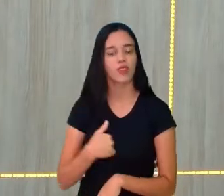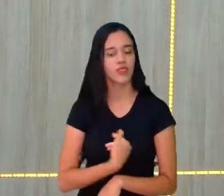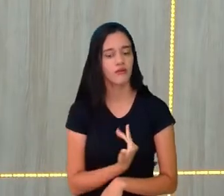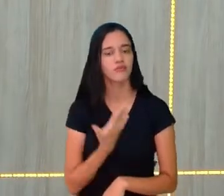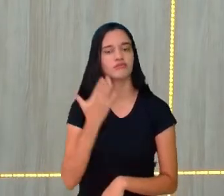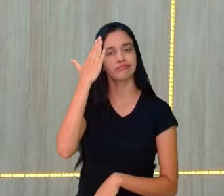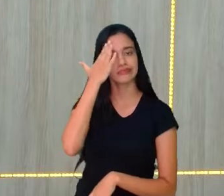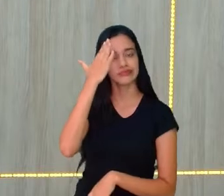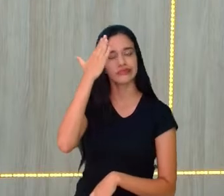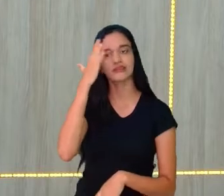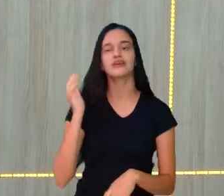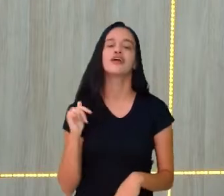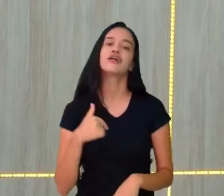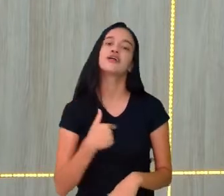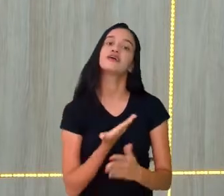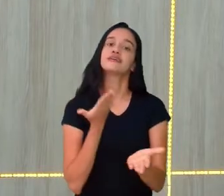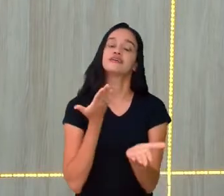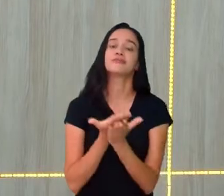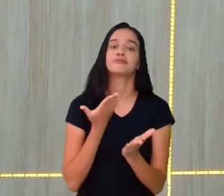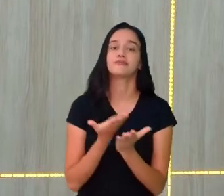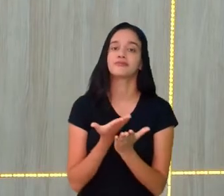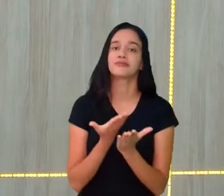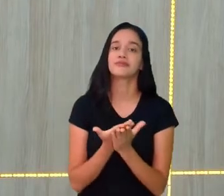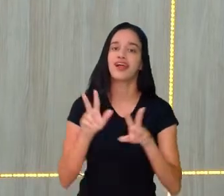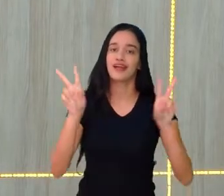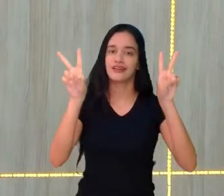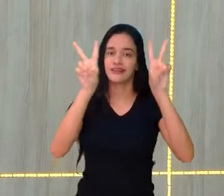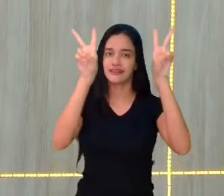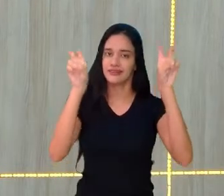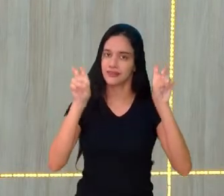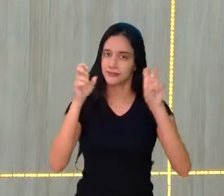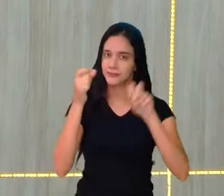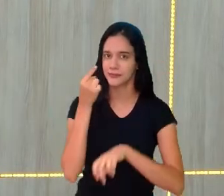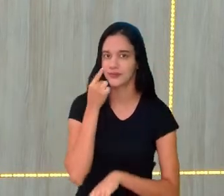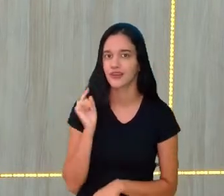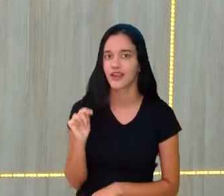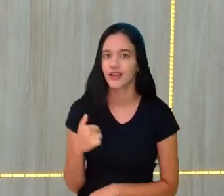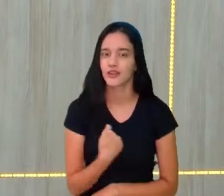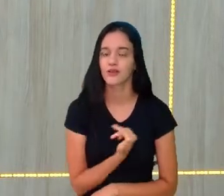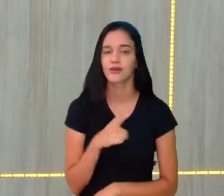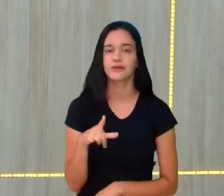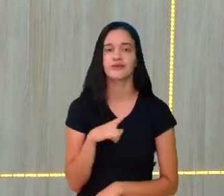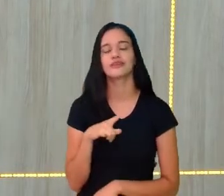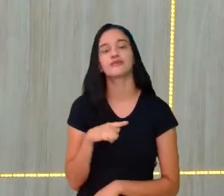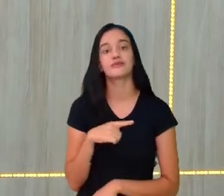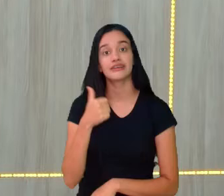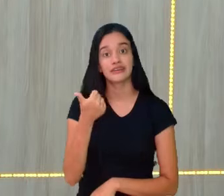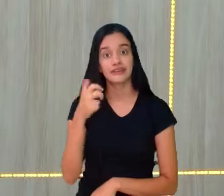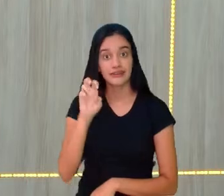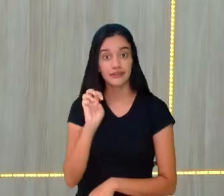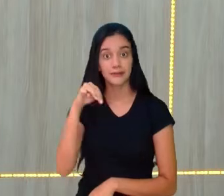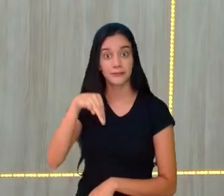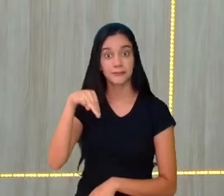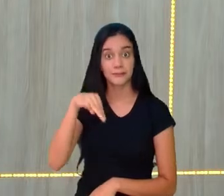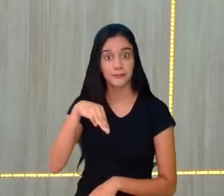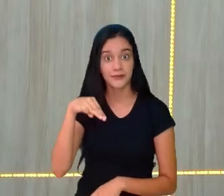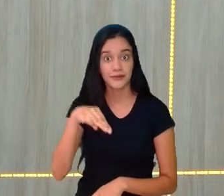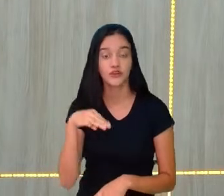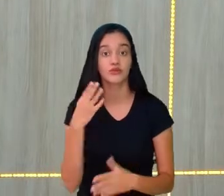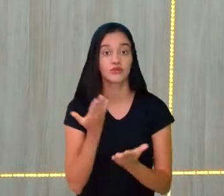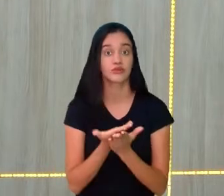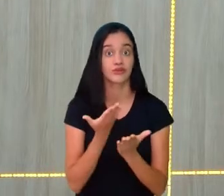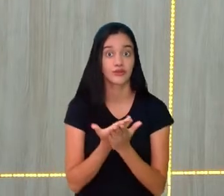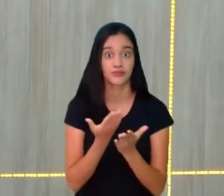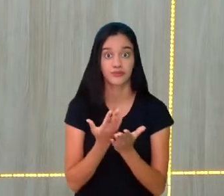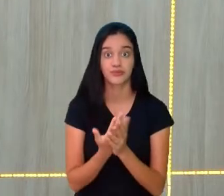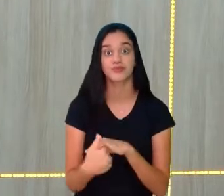E nossas aulas, elas serão temáticas. Vejam, nós temos 15 minutos de aula por semana. Então